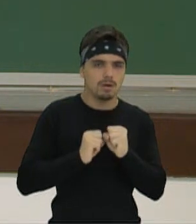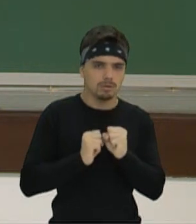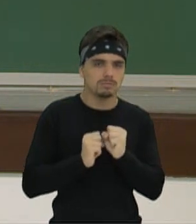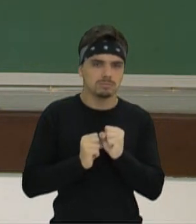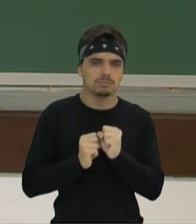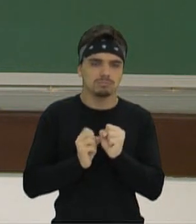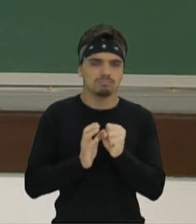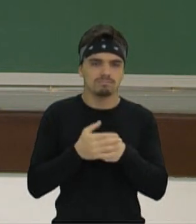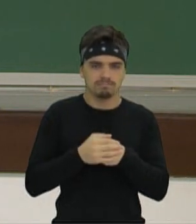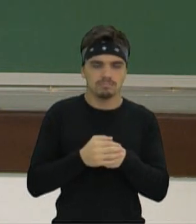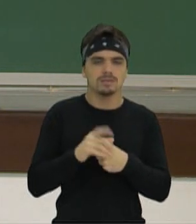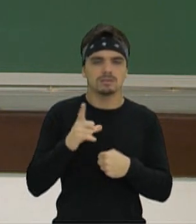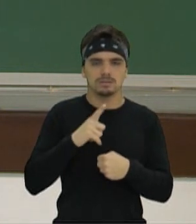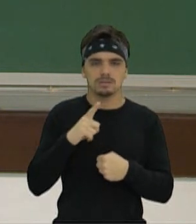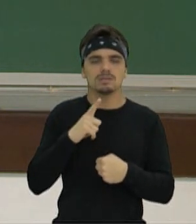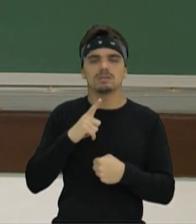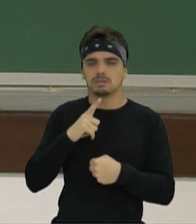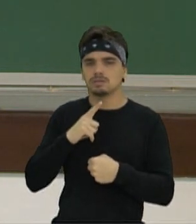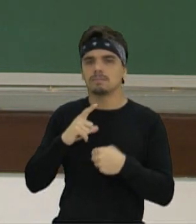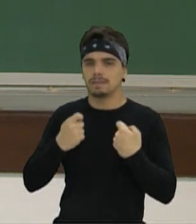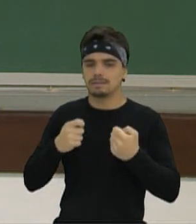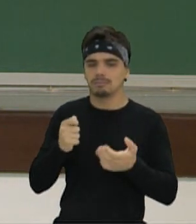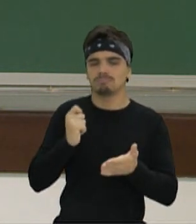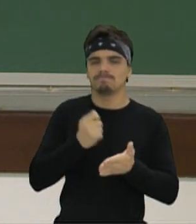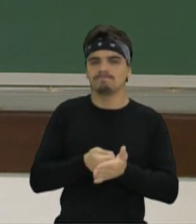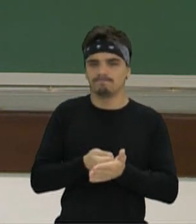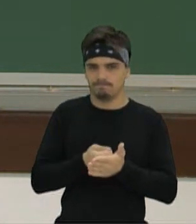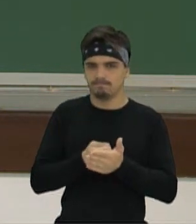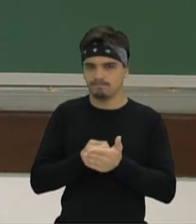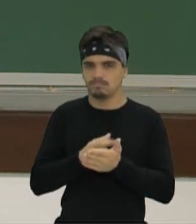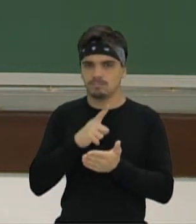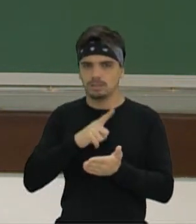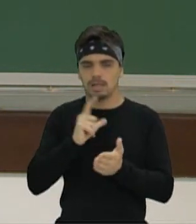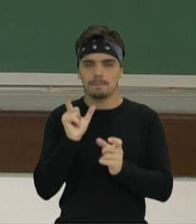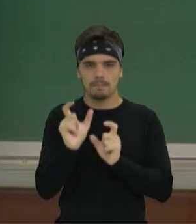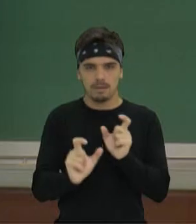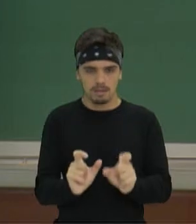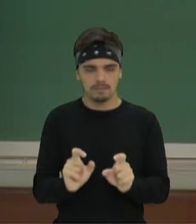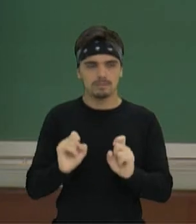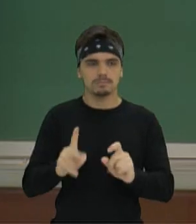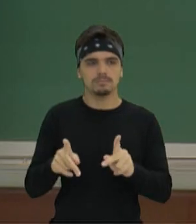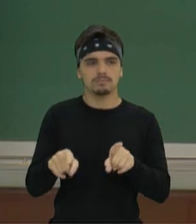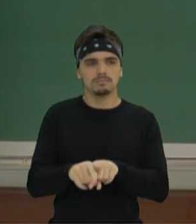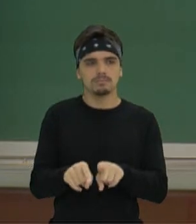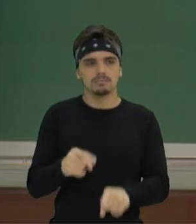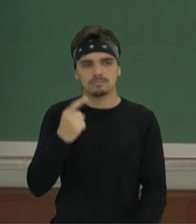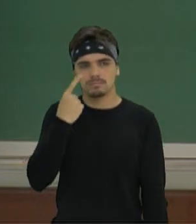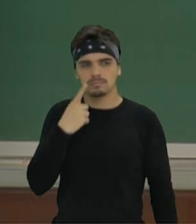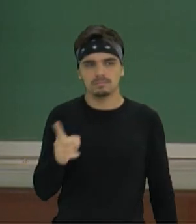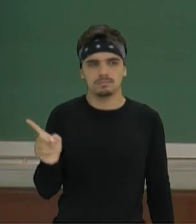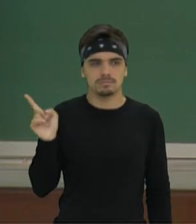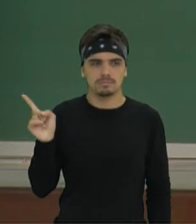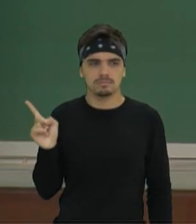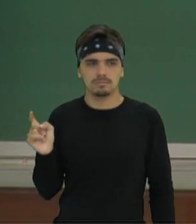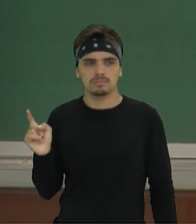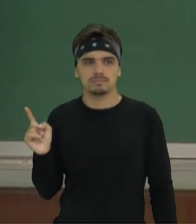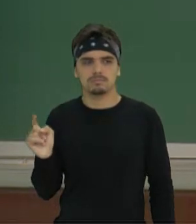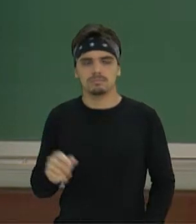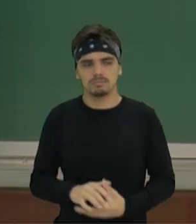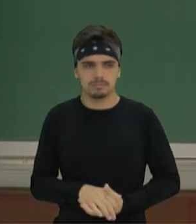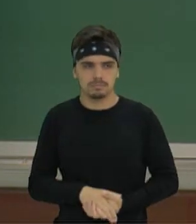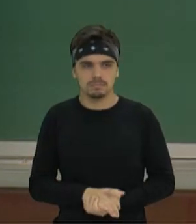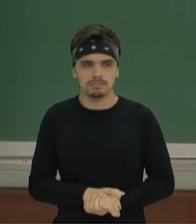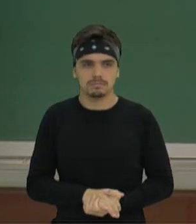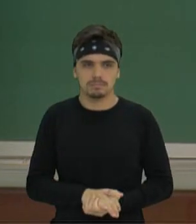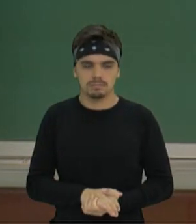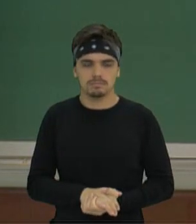omitir. Se for verbo, tem que ter ele ali obrigatoriamente. Ok? É o que eu tenho aqui, olha. I think it is drowning.